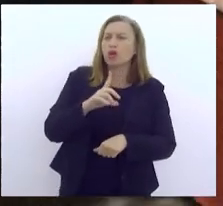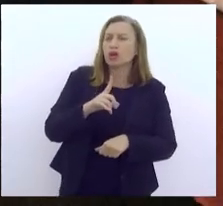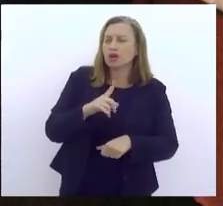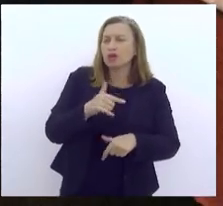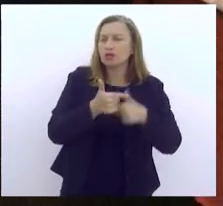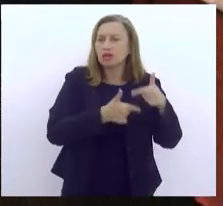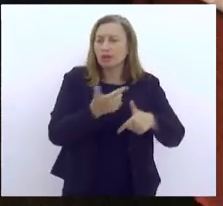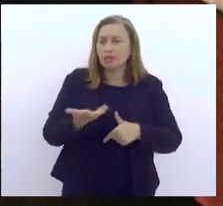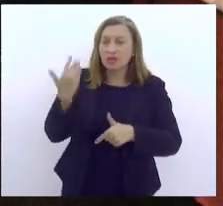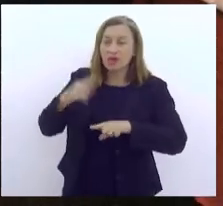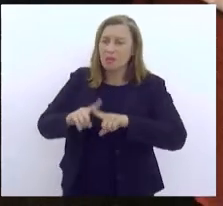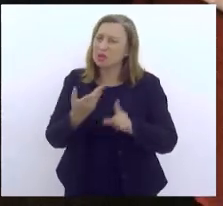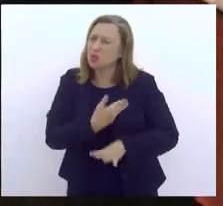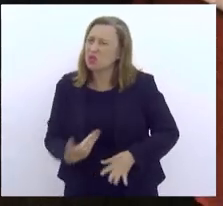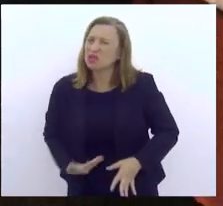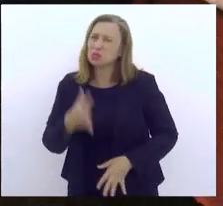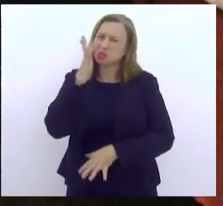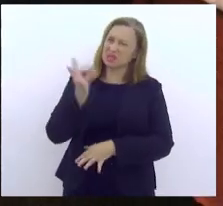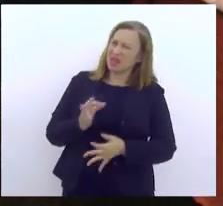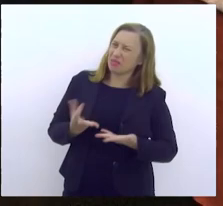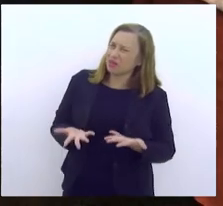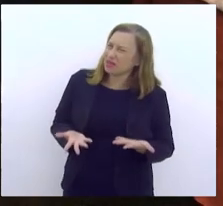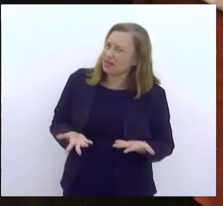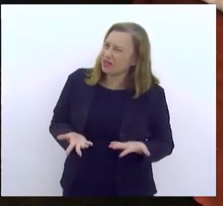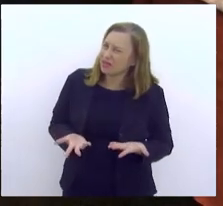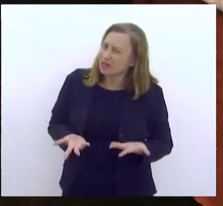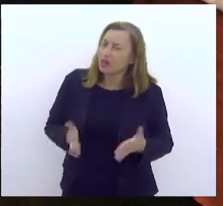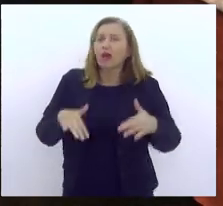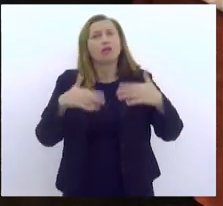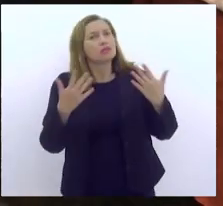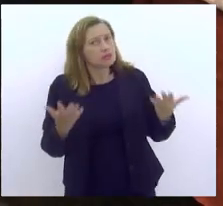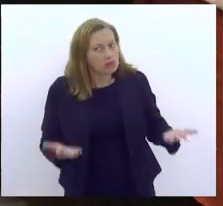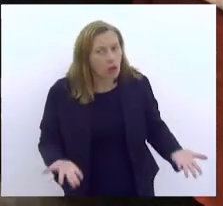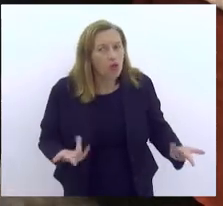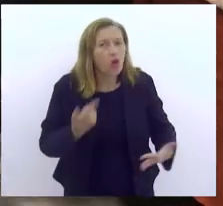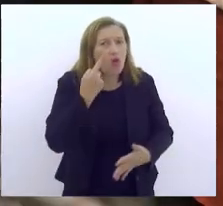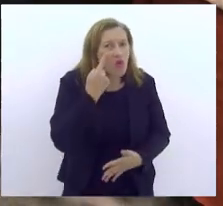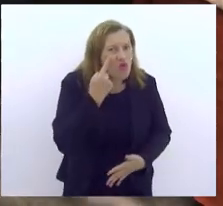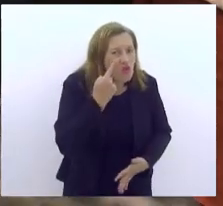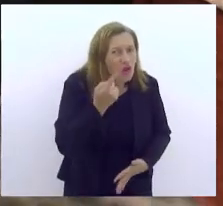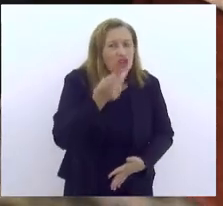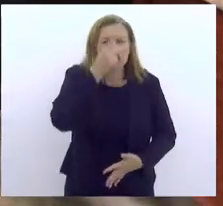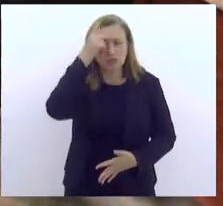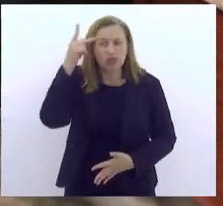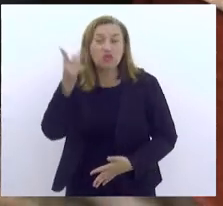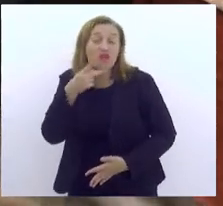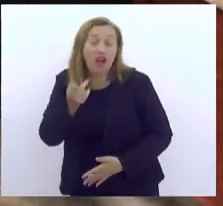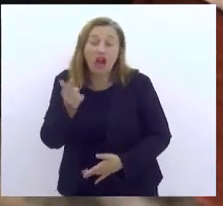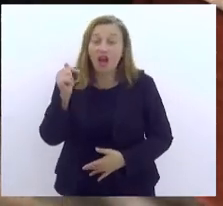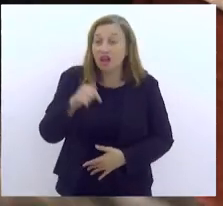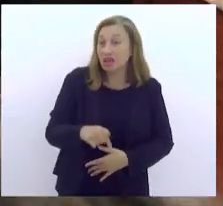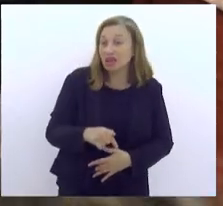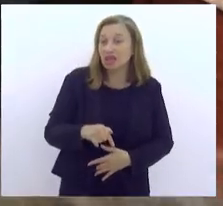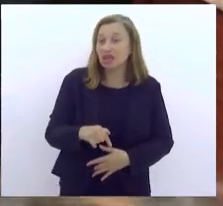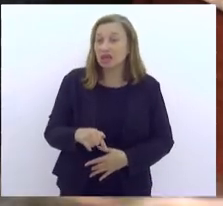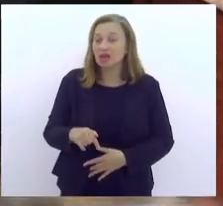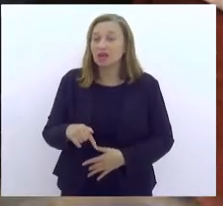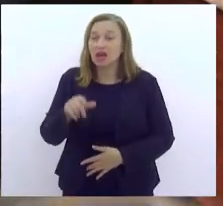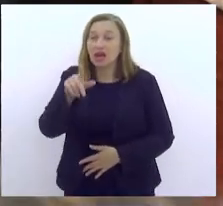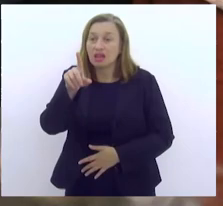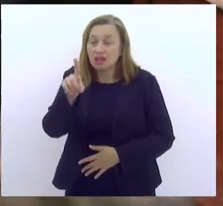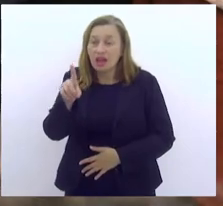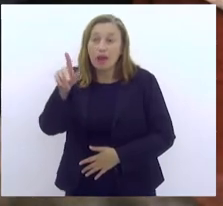mas não é possível que o governador não saiba. Então, eu vejo as pessoas bradarem aqui com a